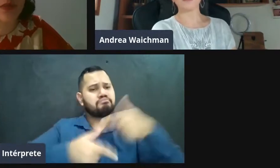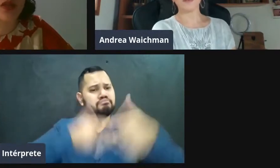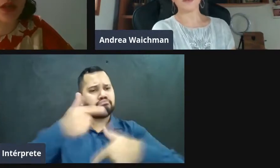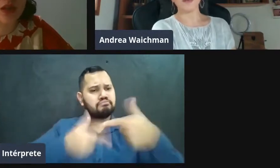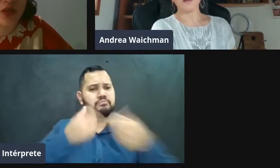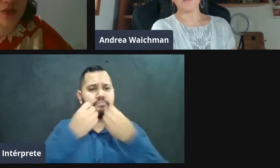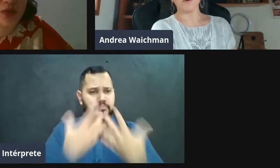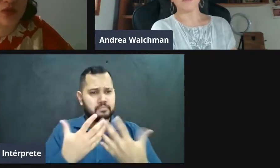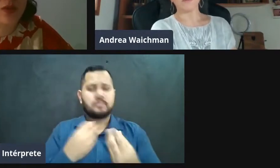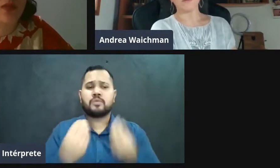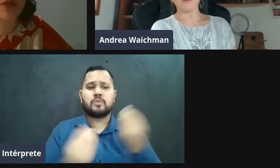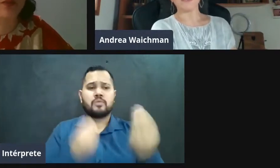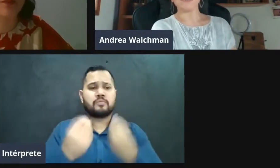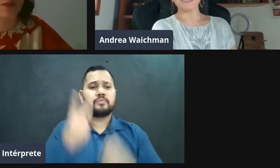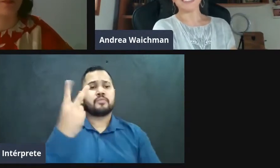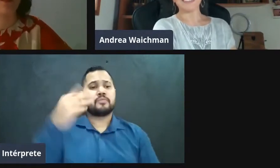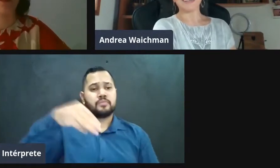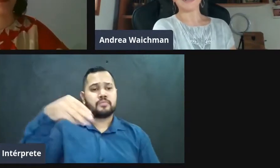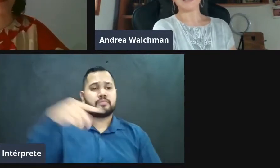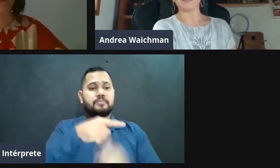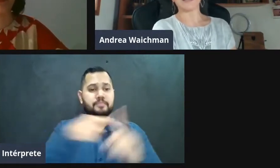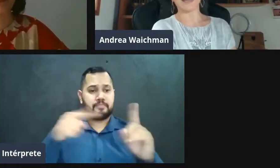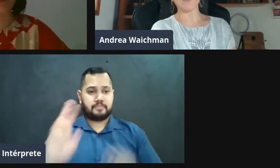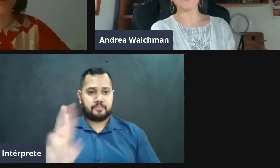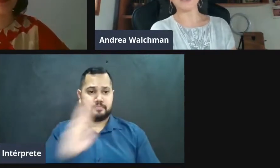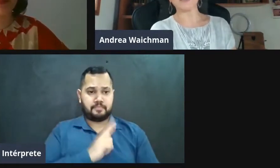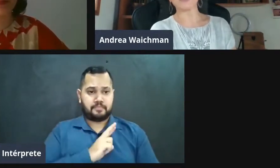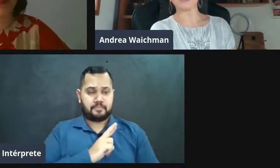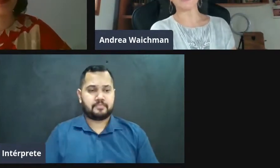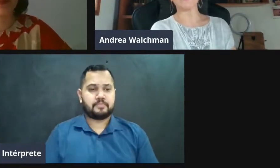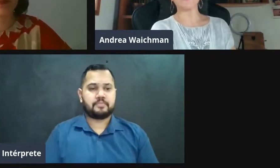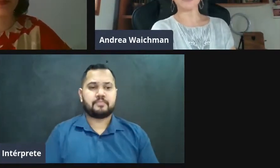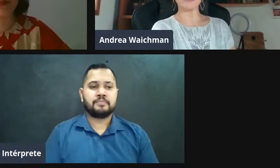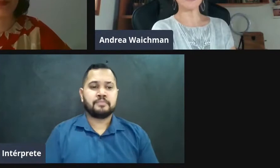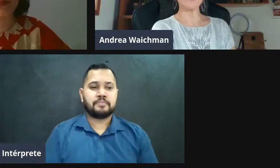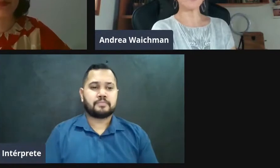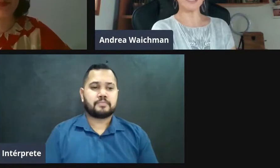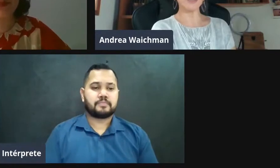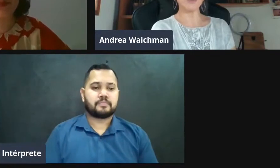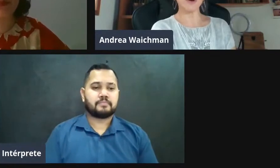plenamente? A senhora tem 2 minutos e meio. Realmente a gente está